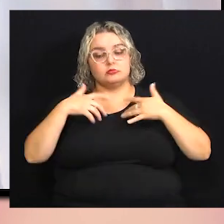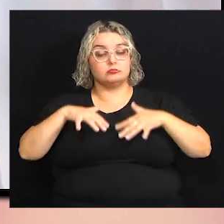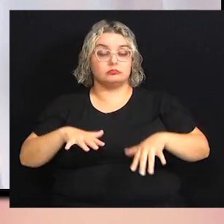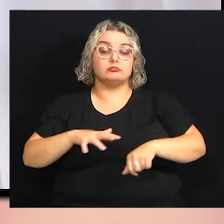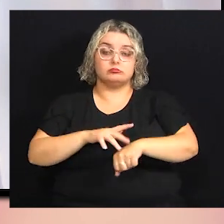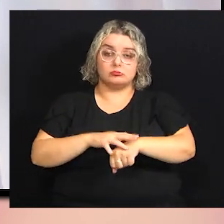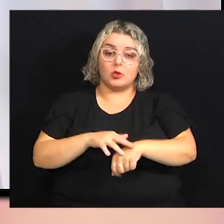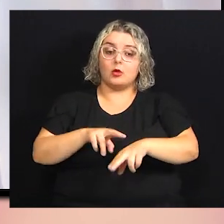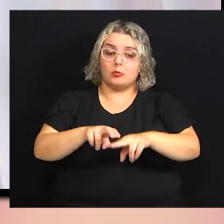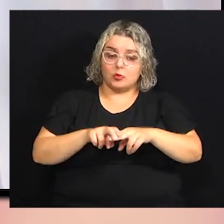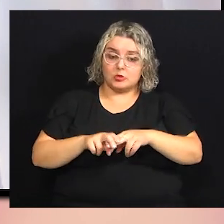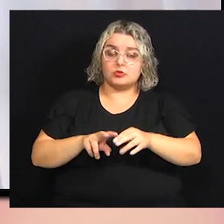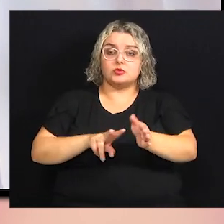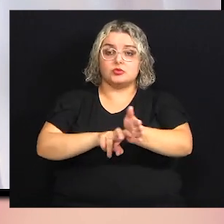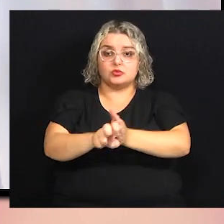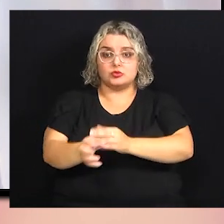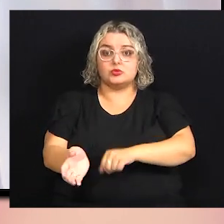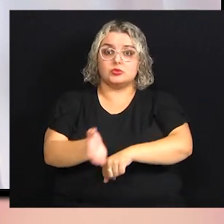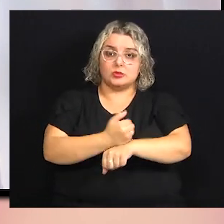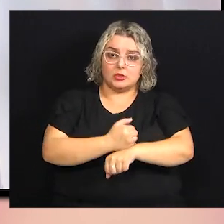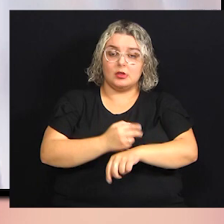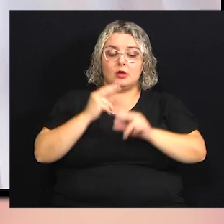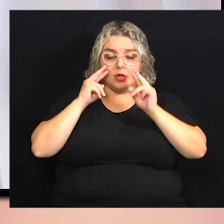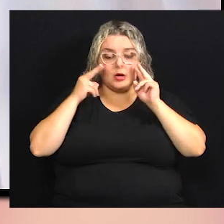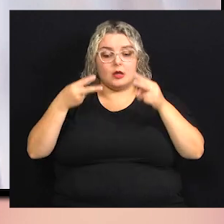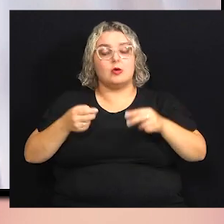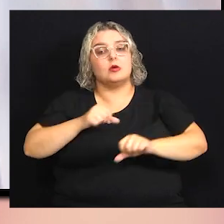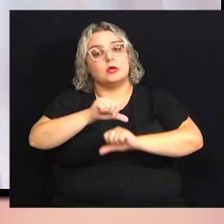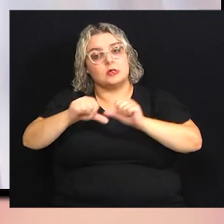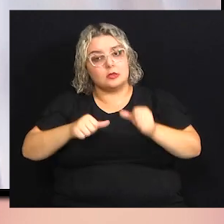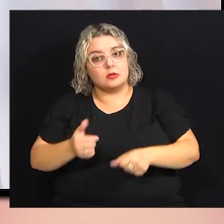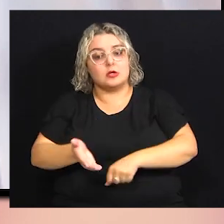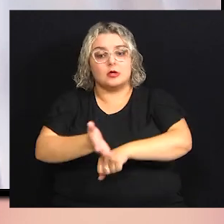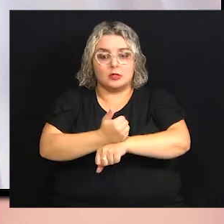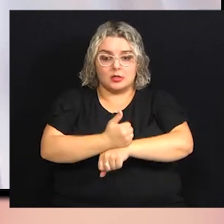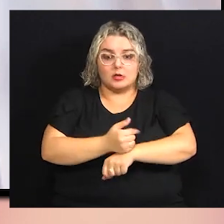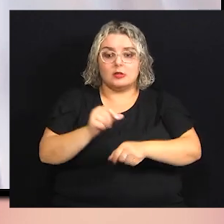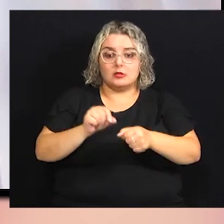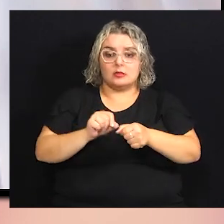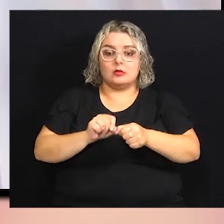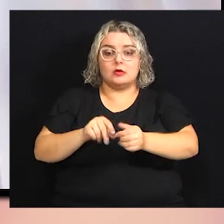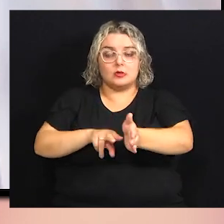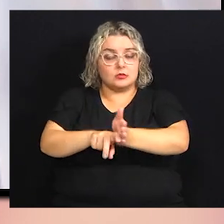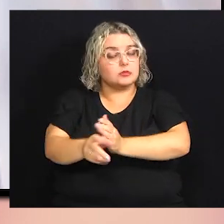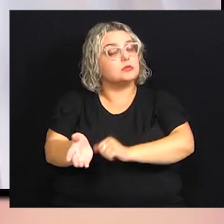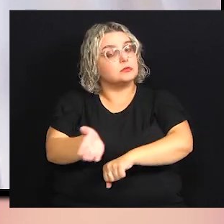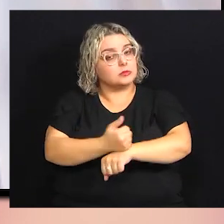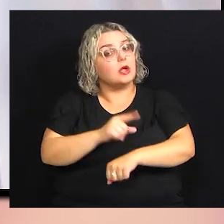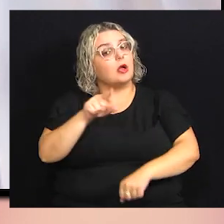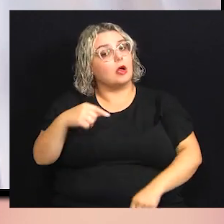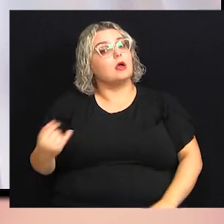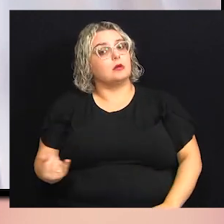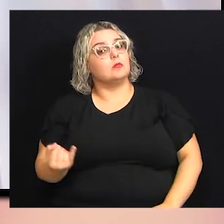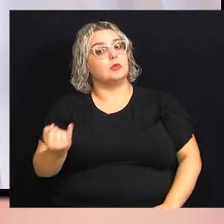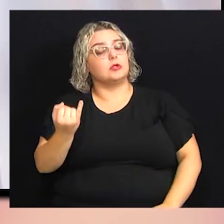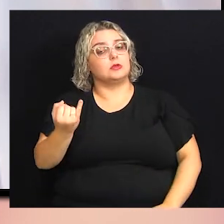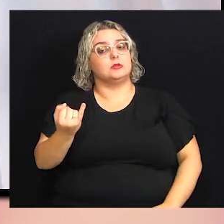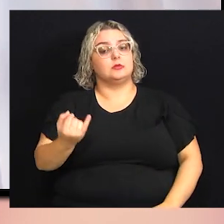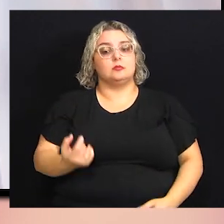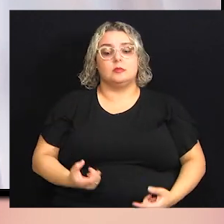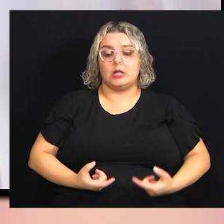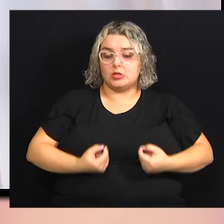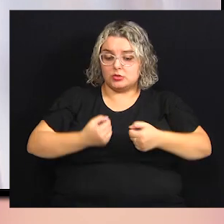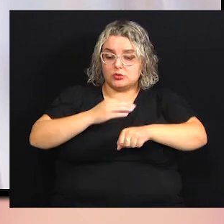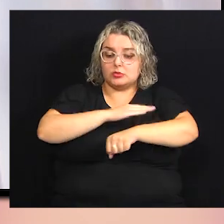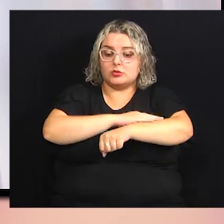espalhou. Por isso que o diagnóstico precoce, reconhecer essas alterações cedo e fazer o diagnóstico o quanto antes é importante,